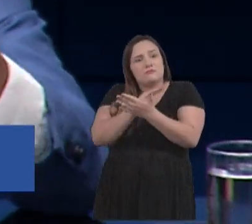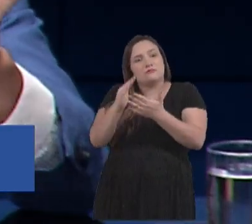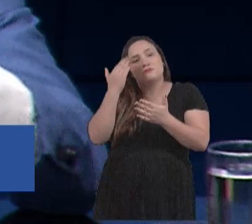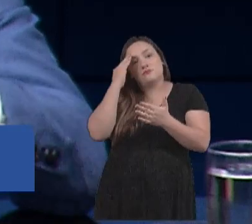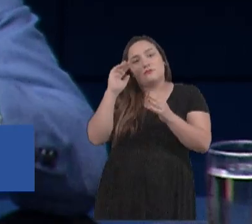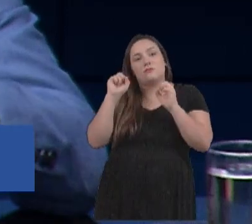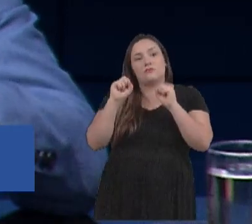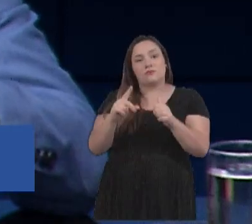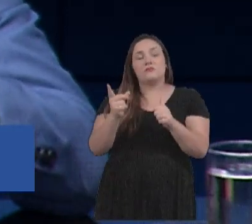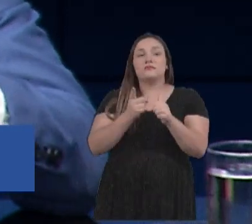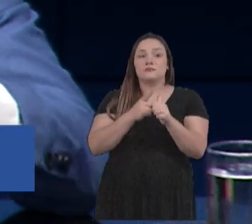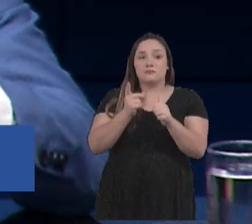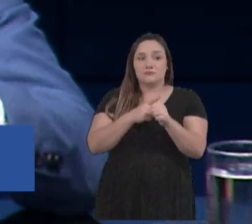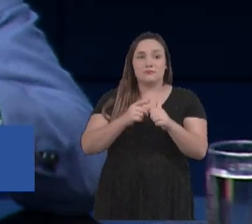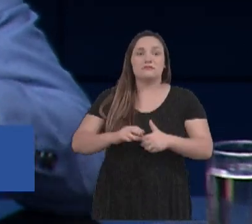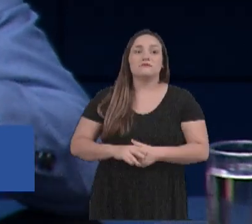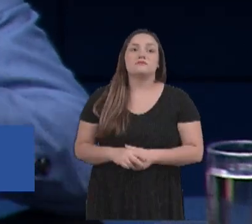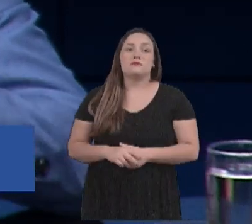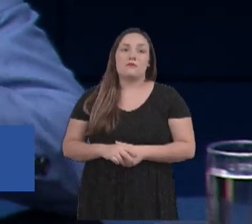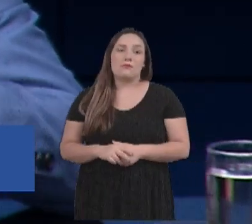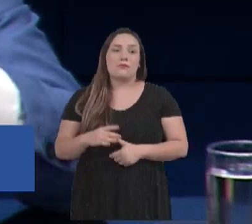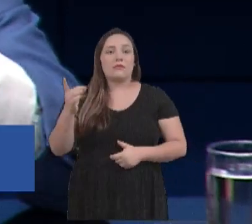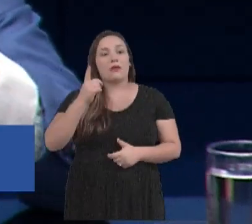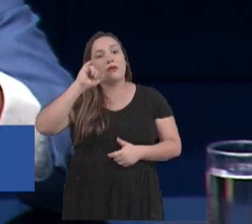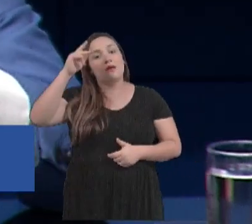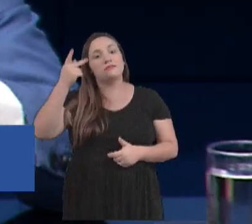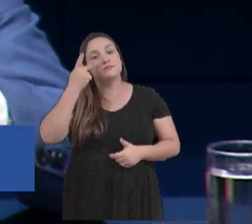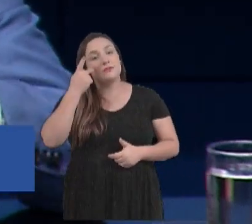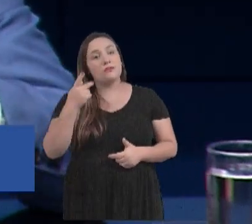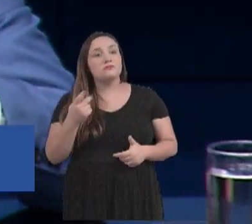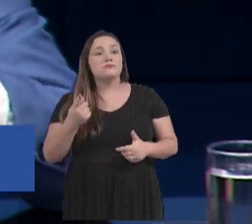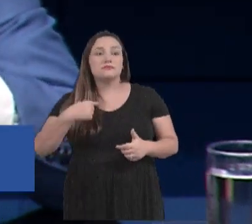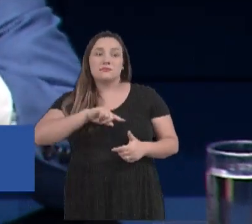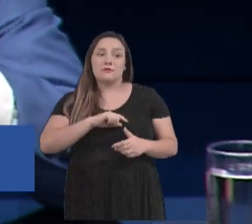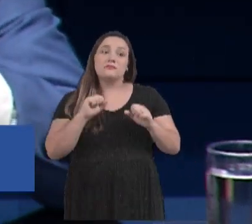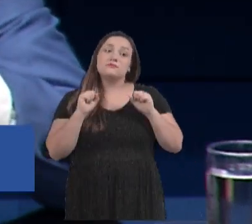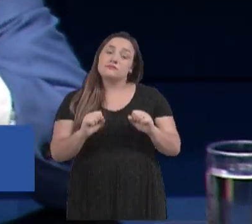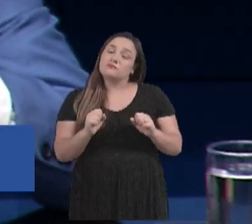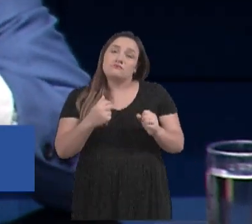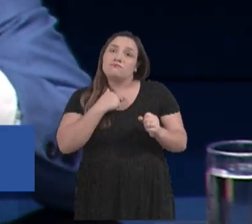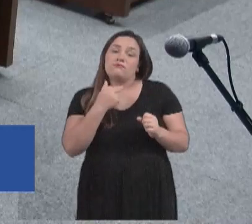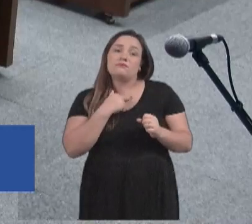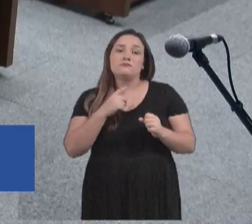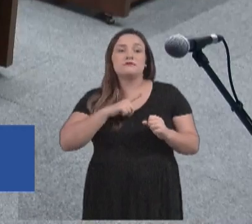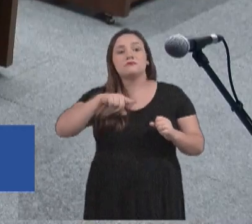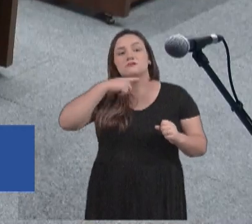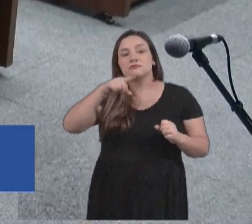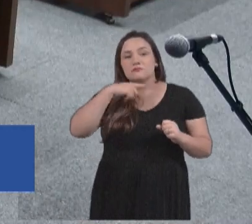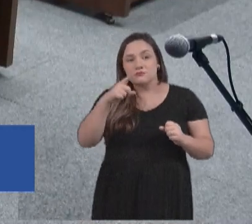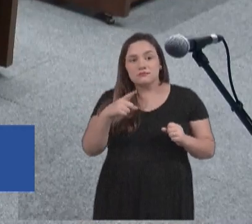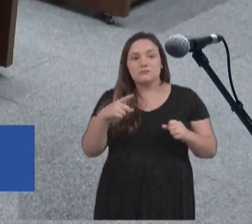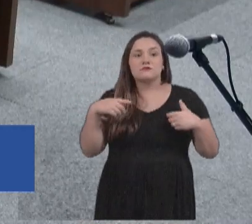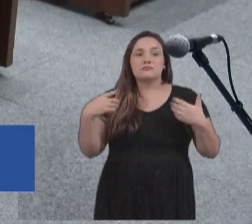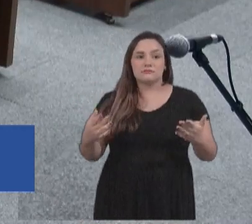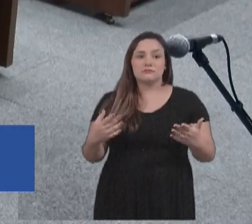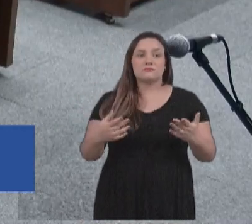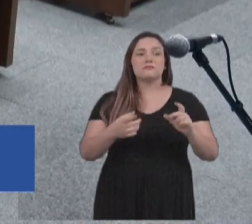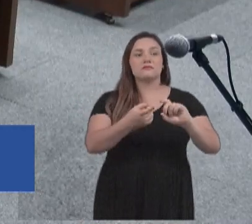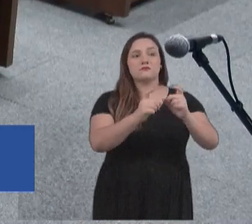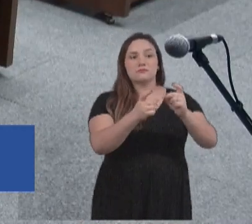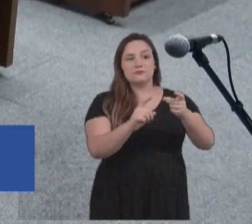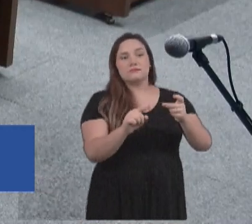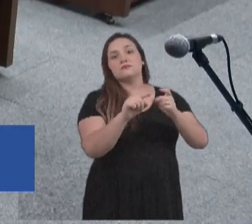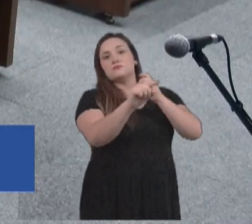bem claro. Primeiro, foi dito pelo deputado João Henrique que nós não podemos deixar dúvida para que depois, numa Assembleia, mude